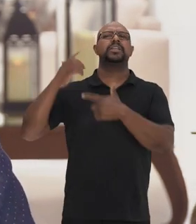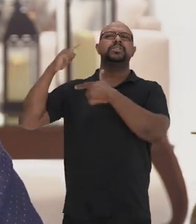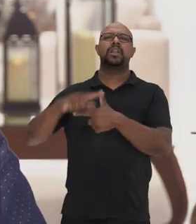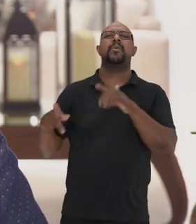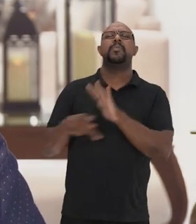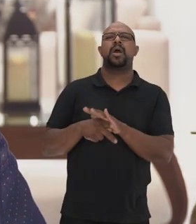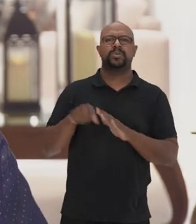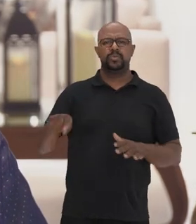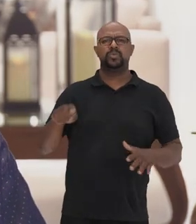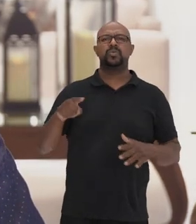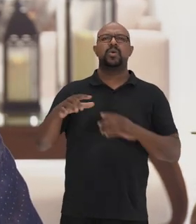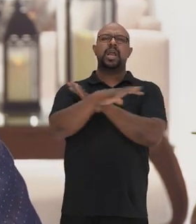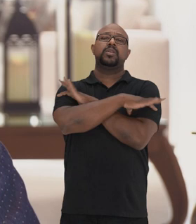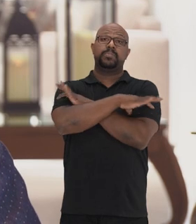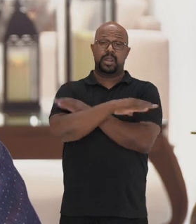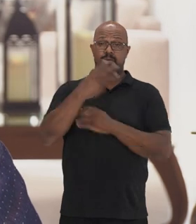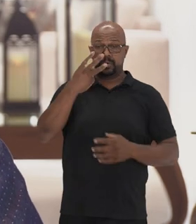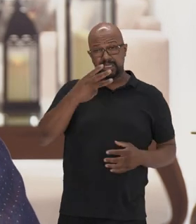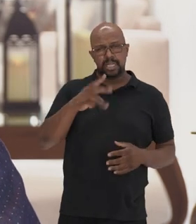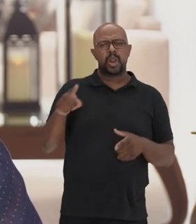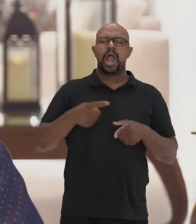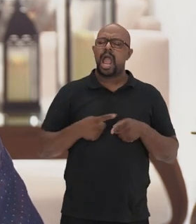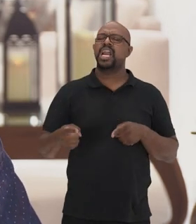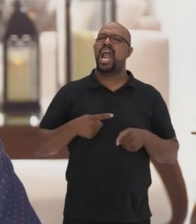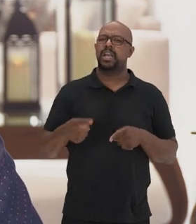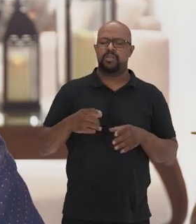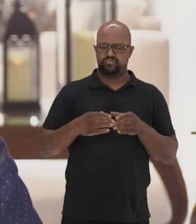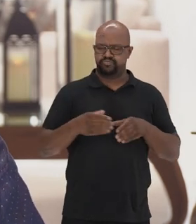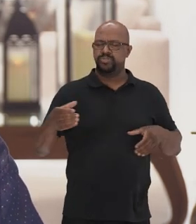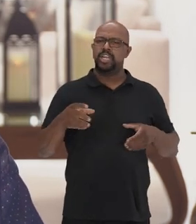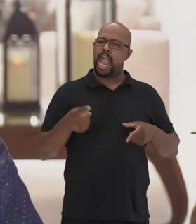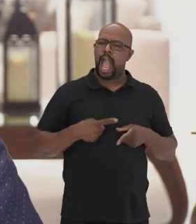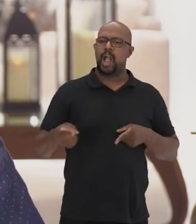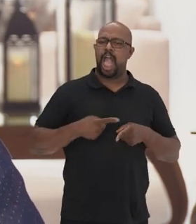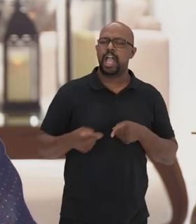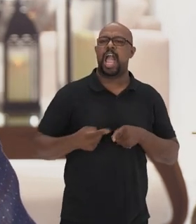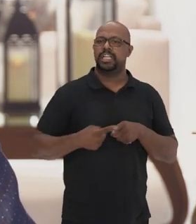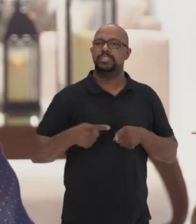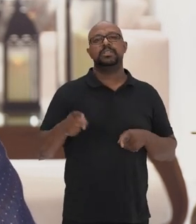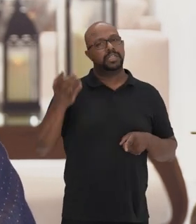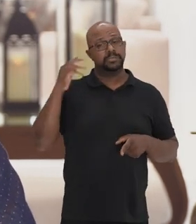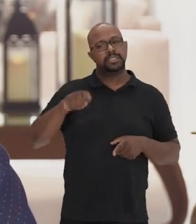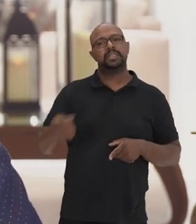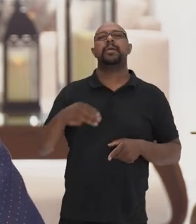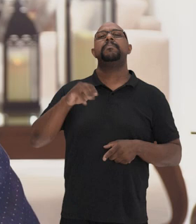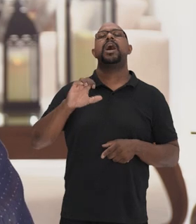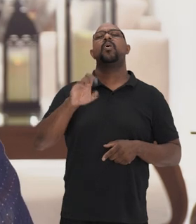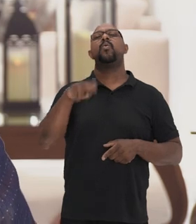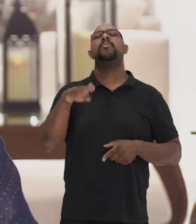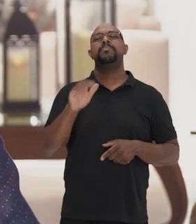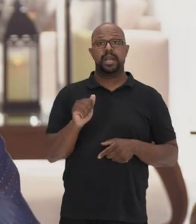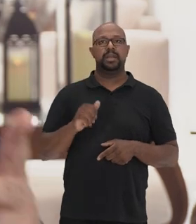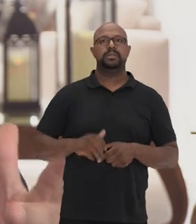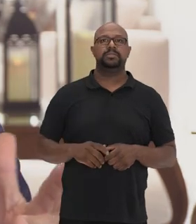do Candomblé o terceiro músico toca um reco-reco em forma de bastão que antigamente era chamado de macumba os